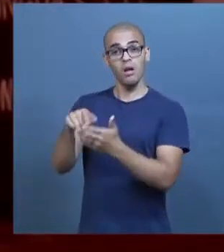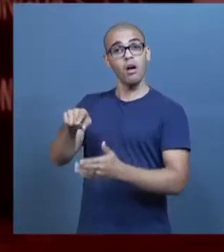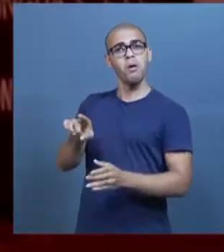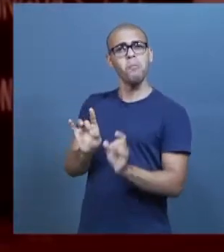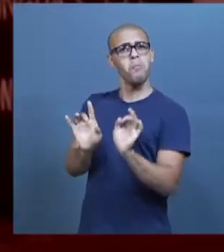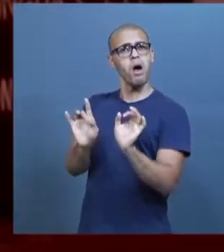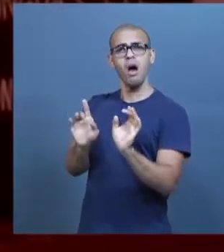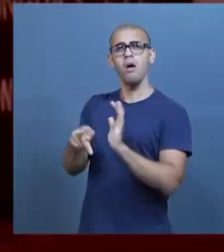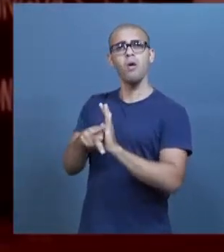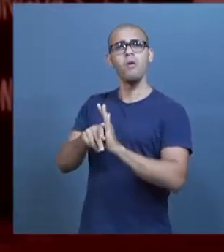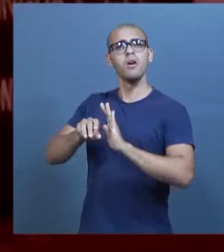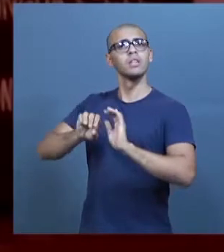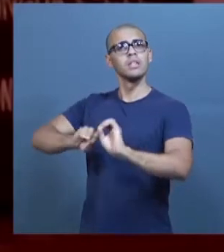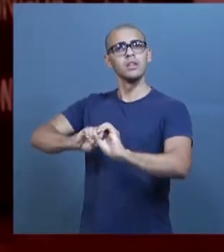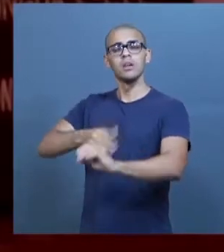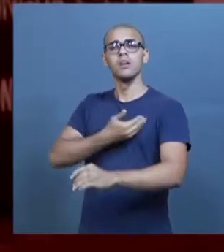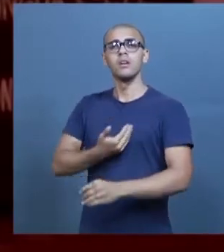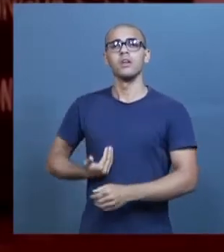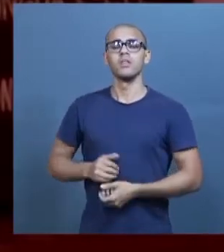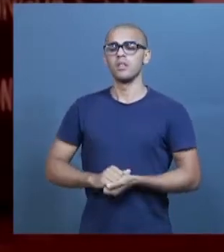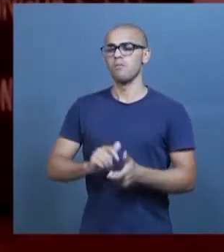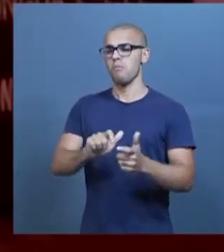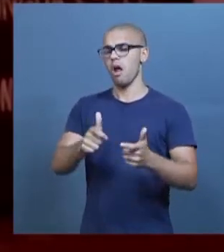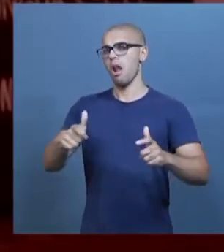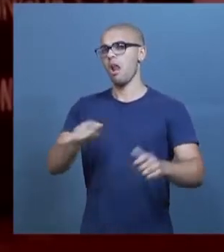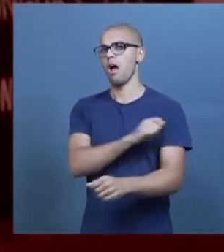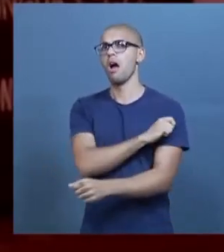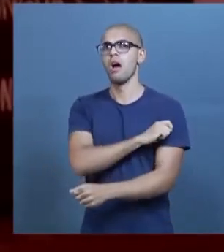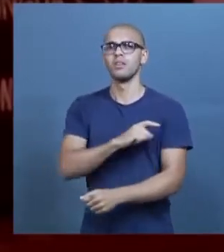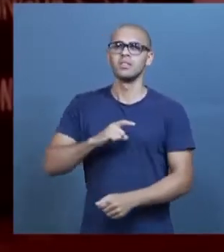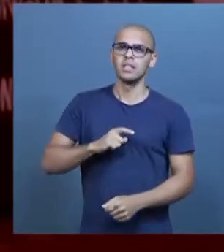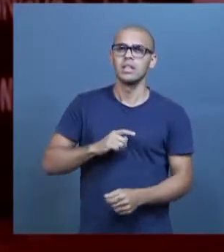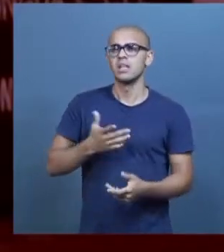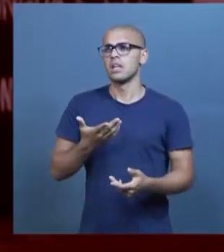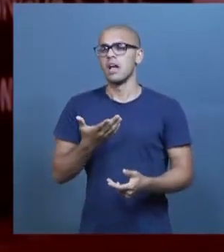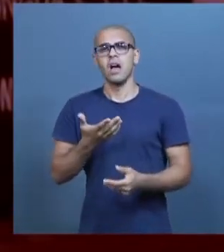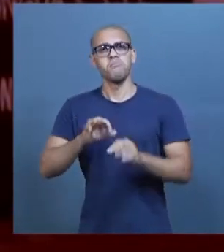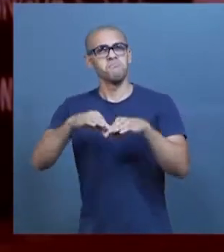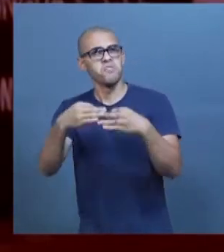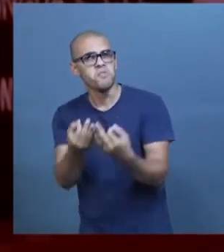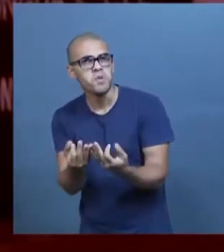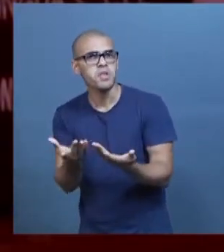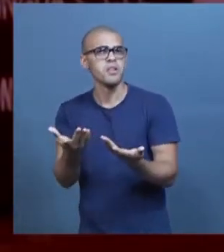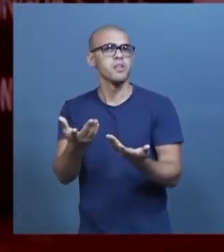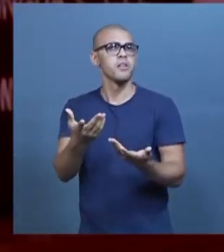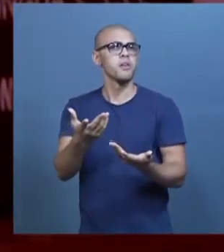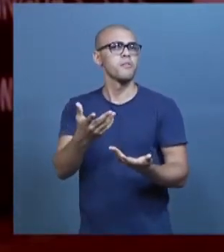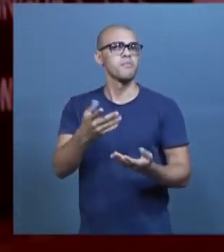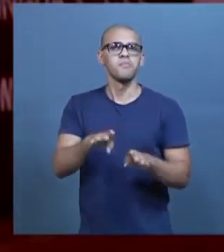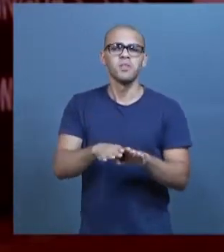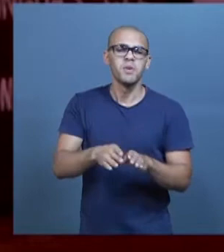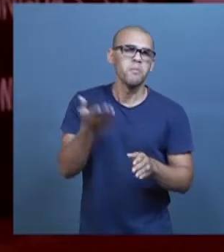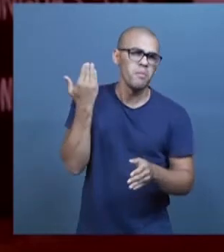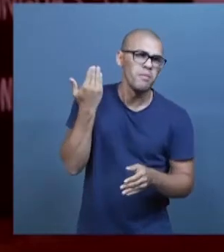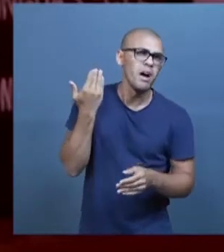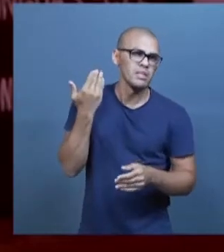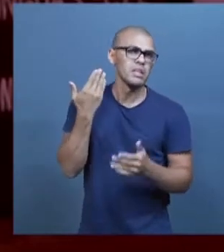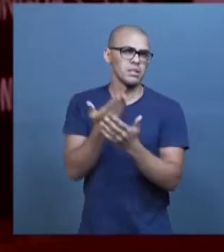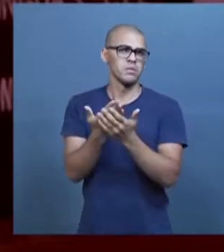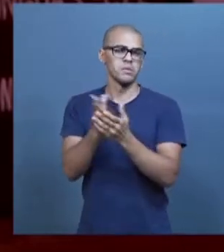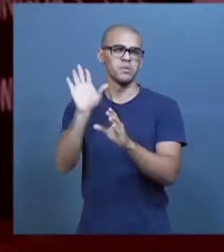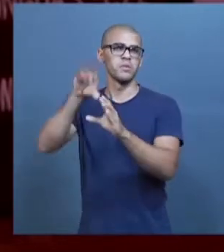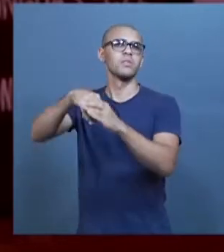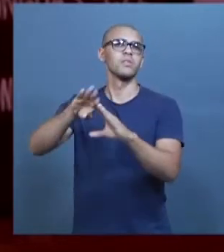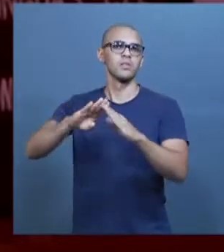cidade de Suzano. Boa parte dos alunos tem algum familiar, pais ou avós que também estudaram aqui. A